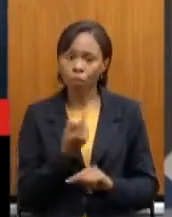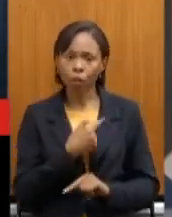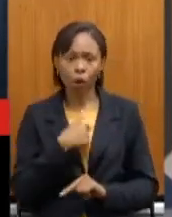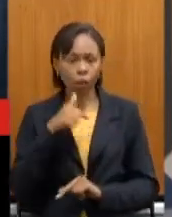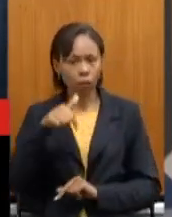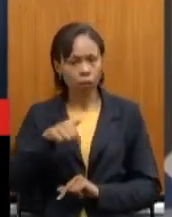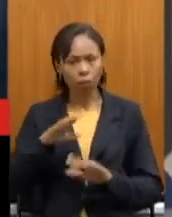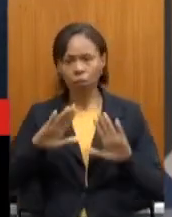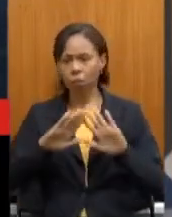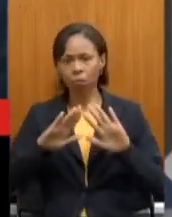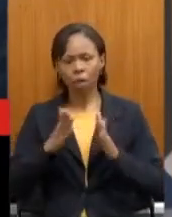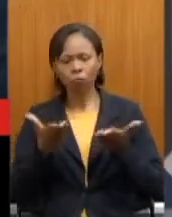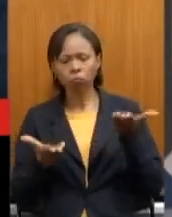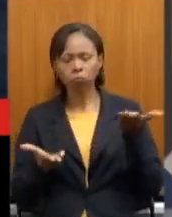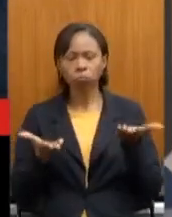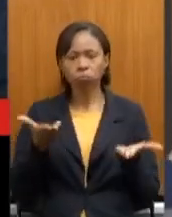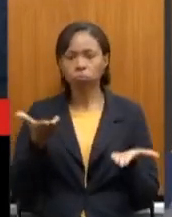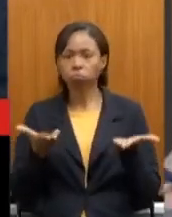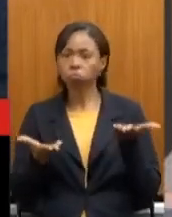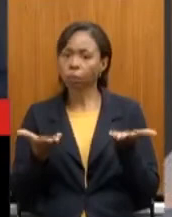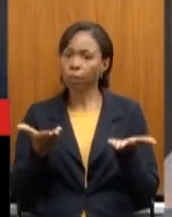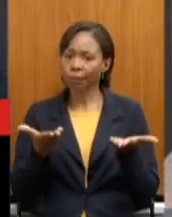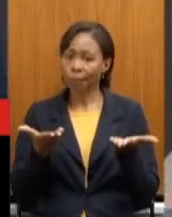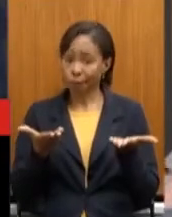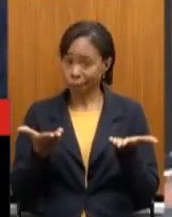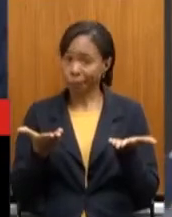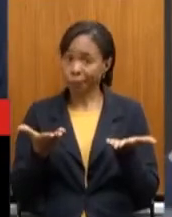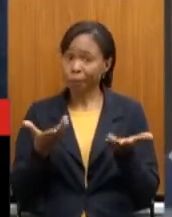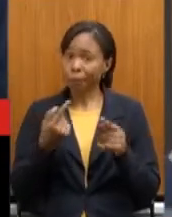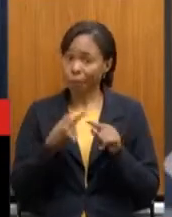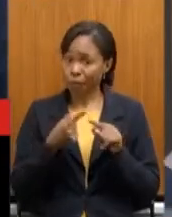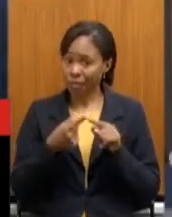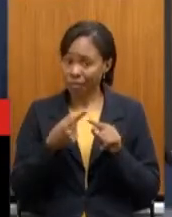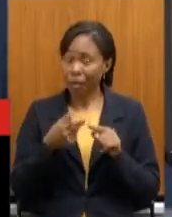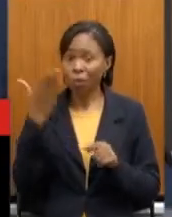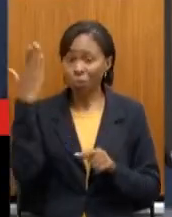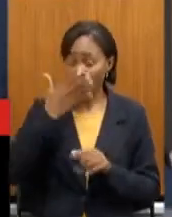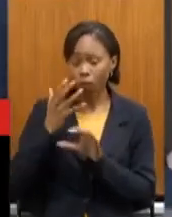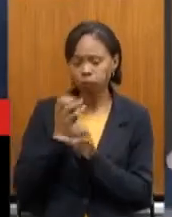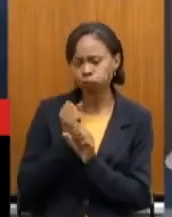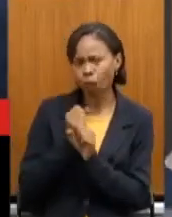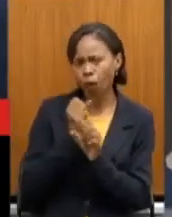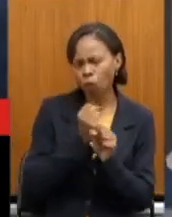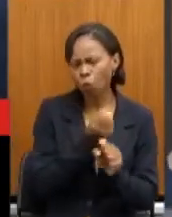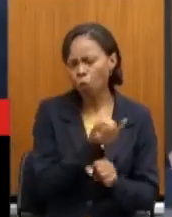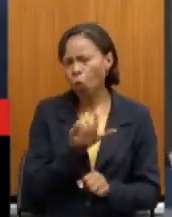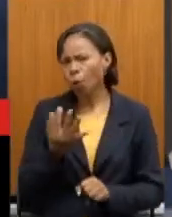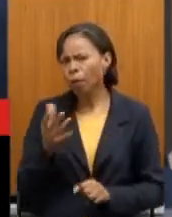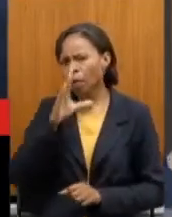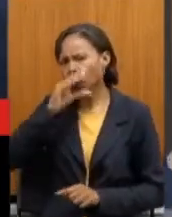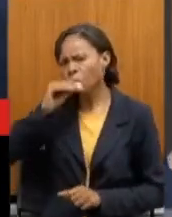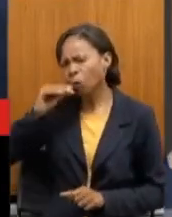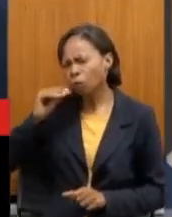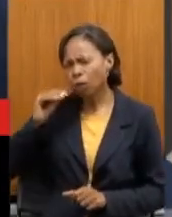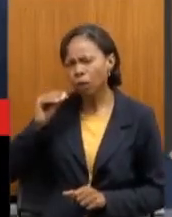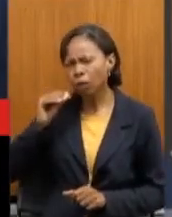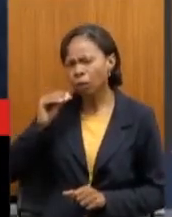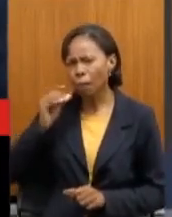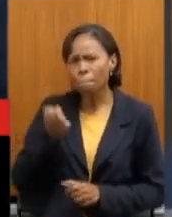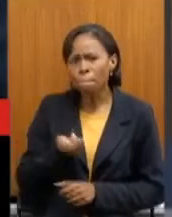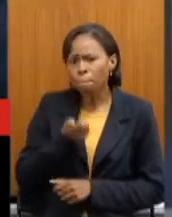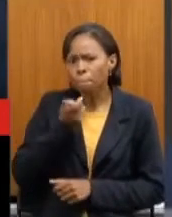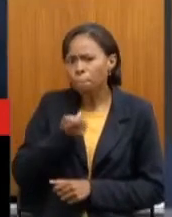contraponto até porque os números provam que o número de servidores públicos ainda é insuficiente